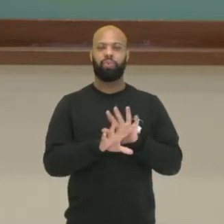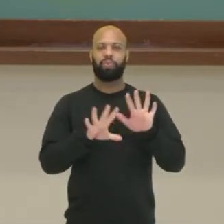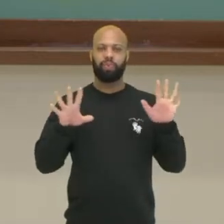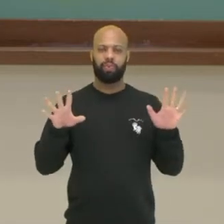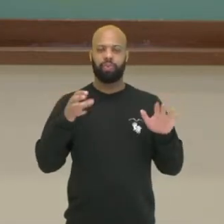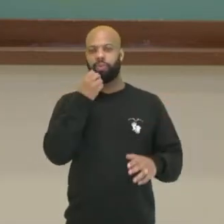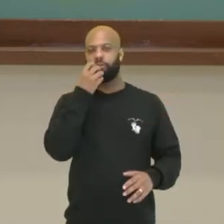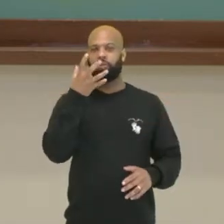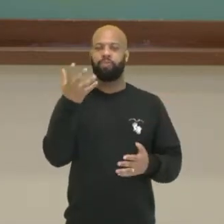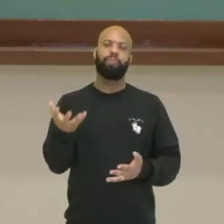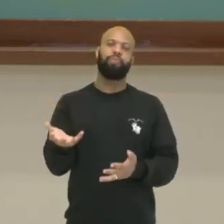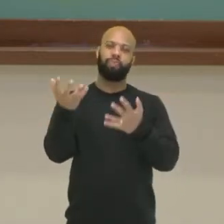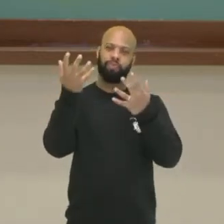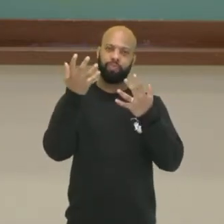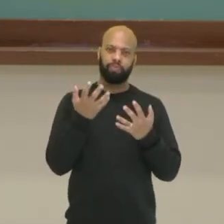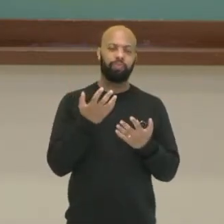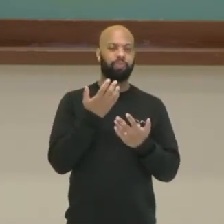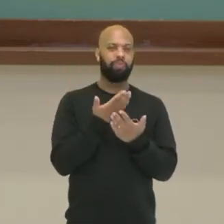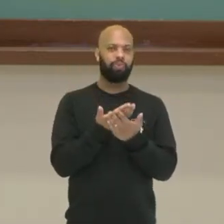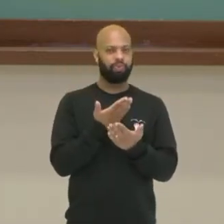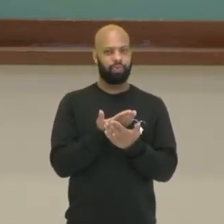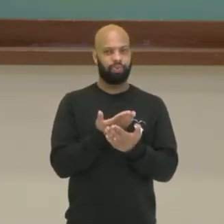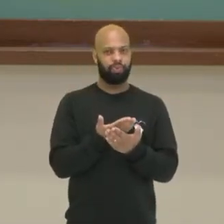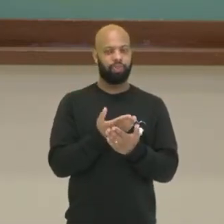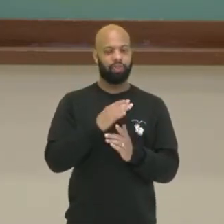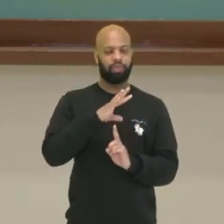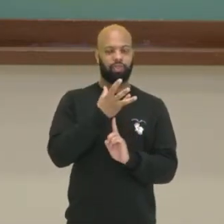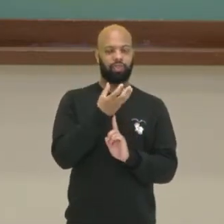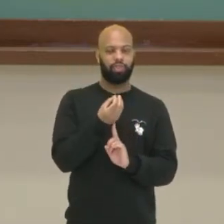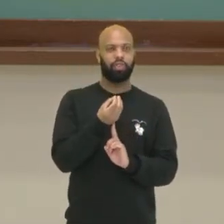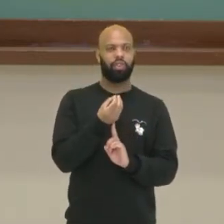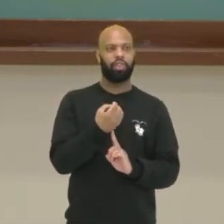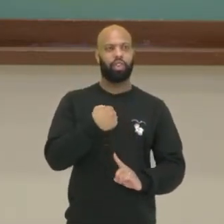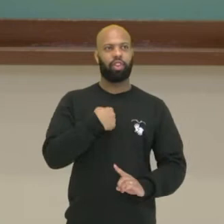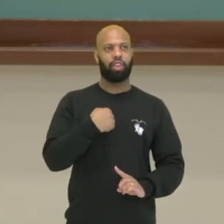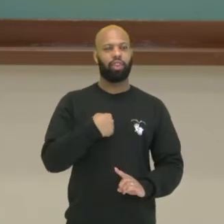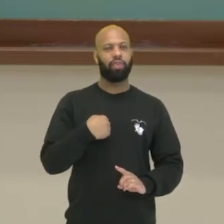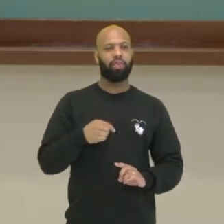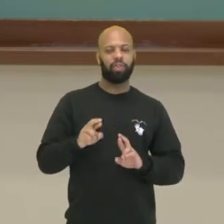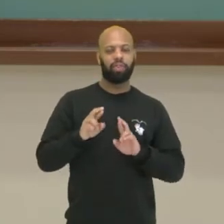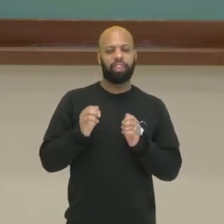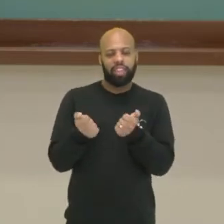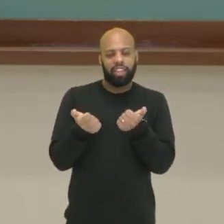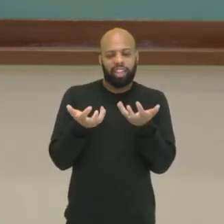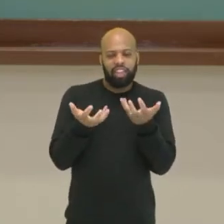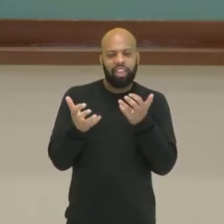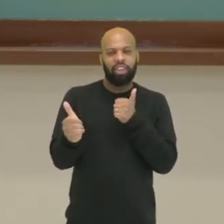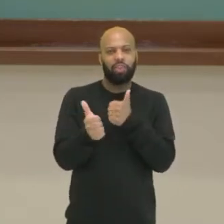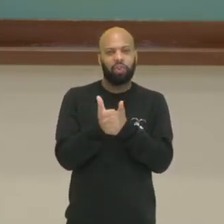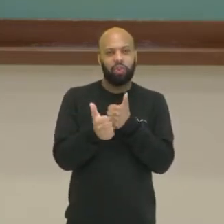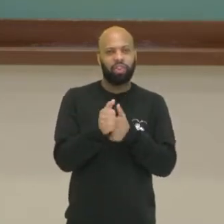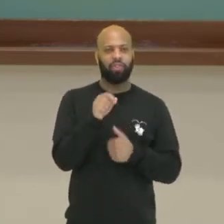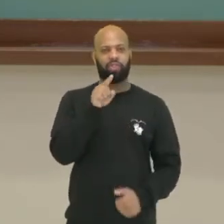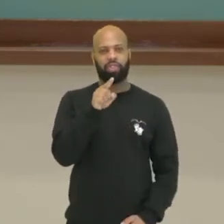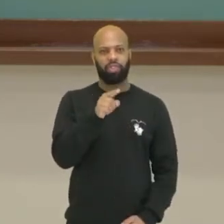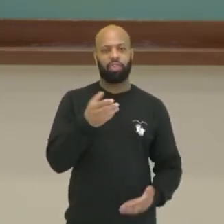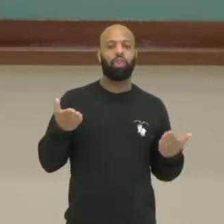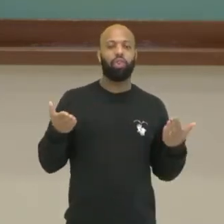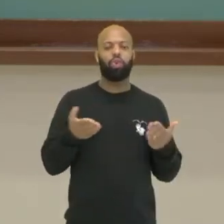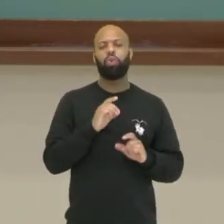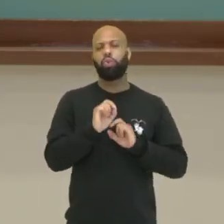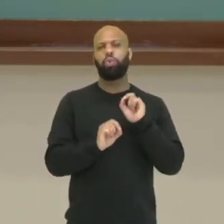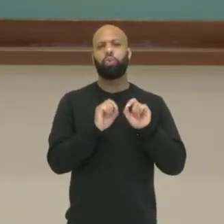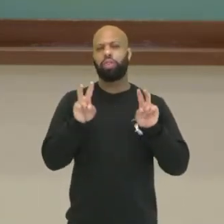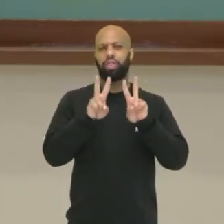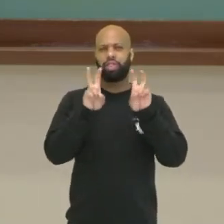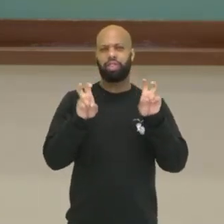Olá, sejam bem-vindos a mais uma aula de arte. Eu estava aqui esperando você. Nesta aula nós iremos falar